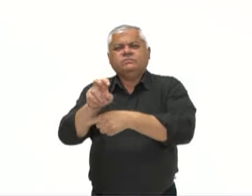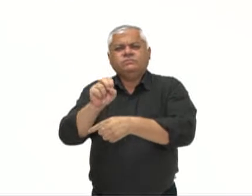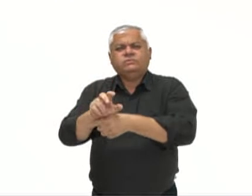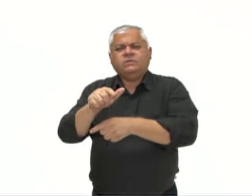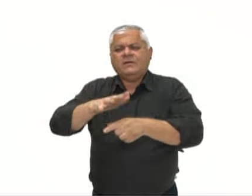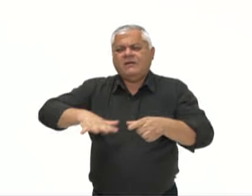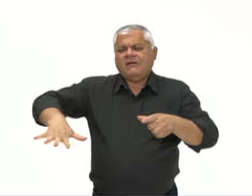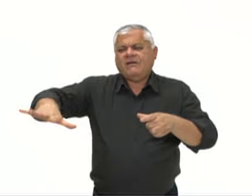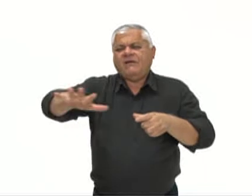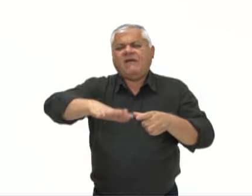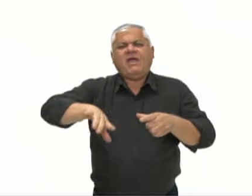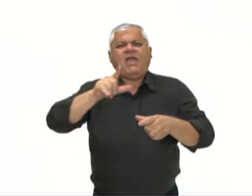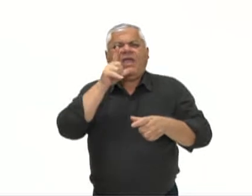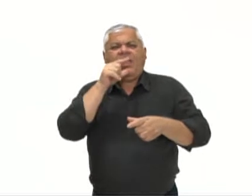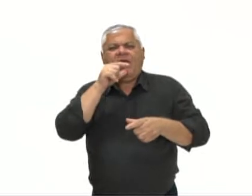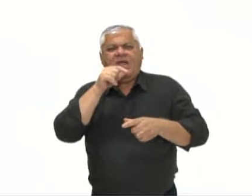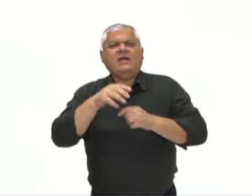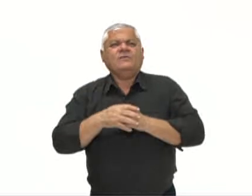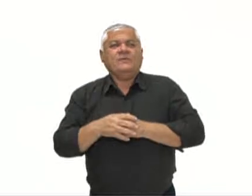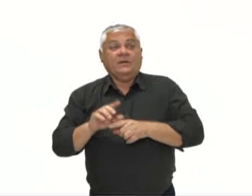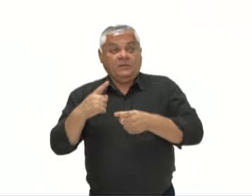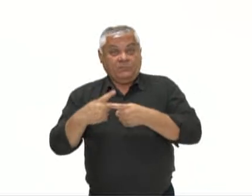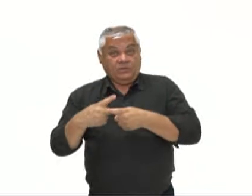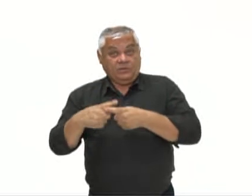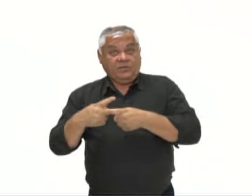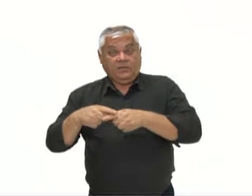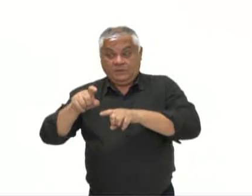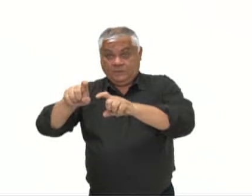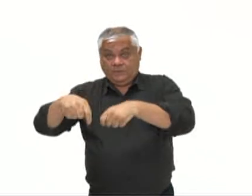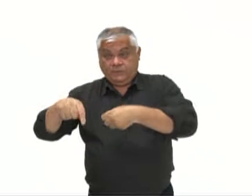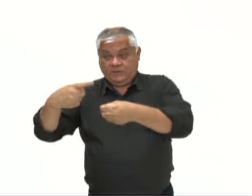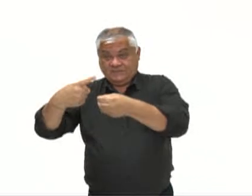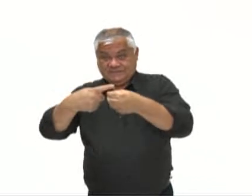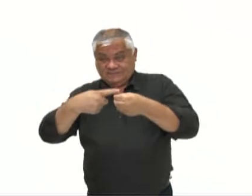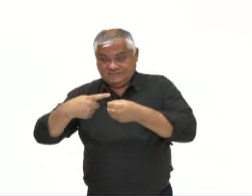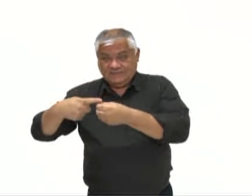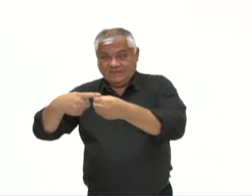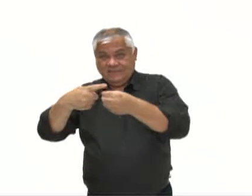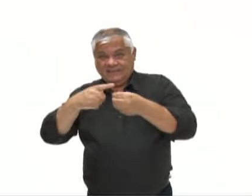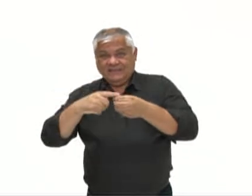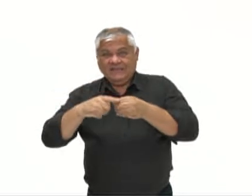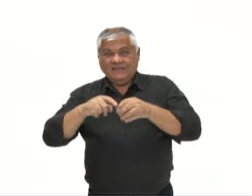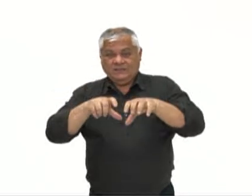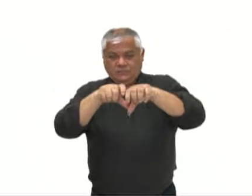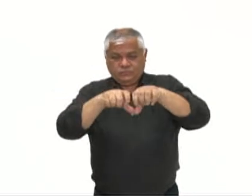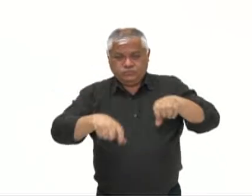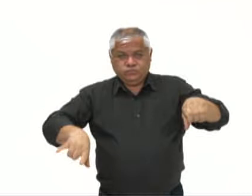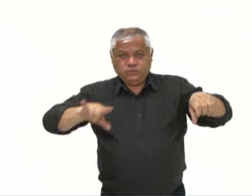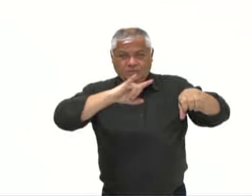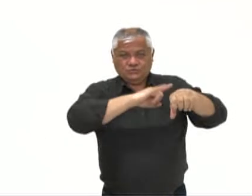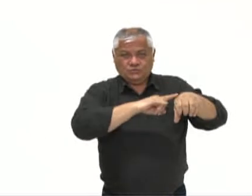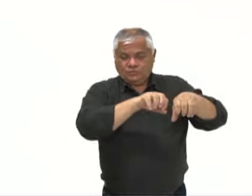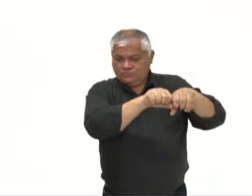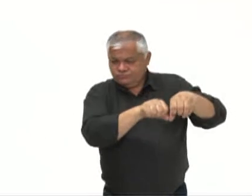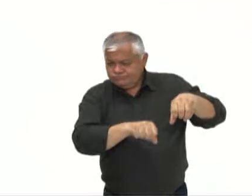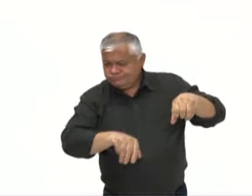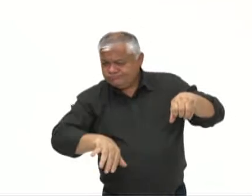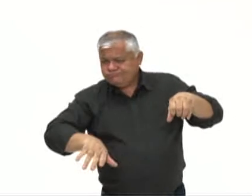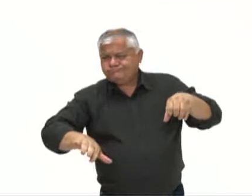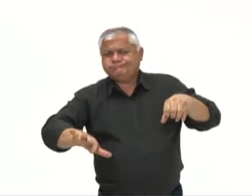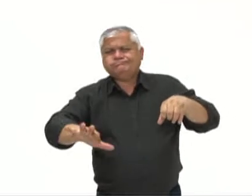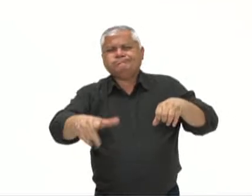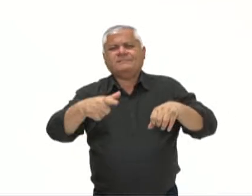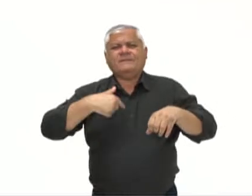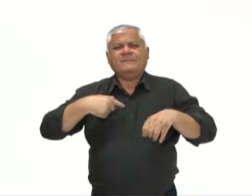unidade aquífera Karst, e em áreas urbanas a baixa infraestrutura de esgoto e drenagem, justamente com a predominância